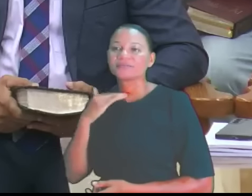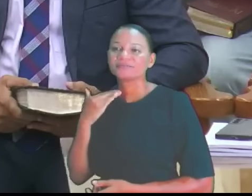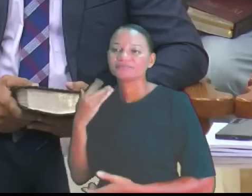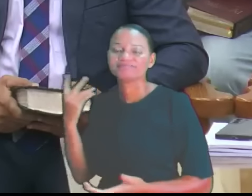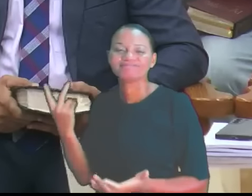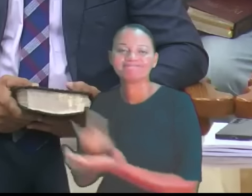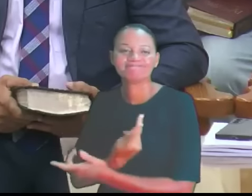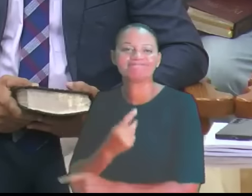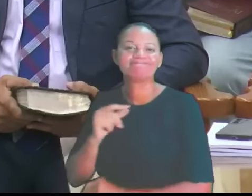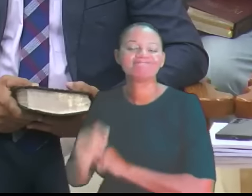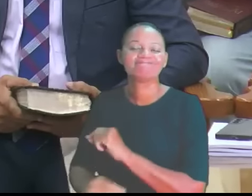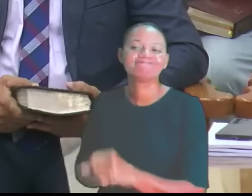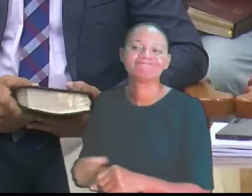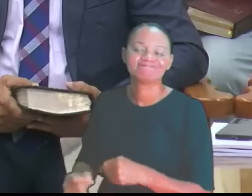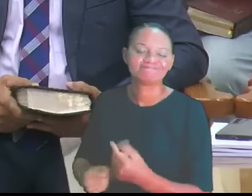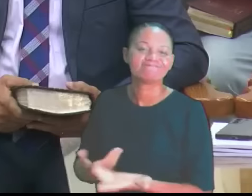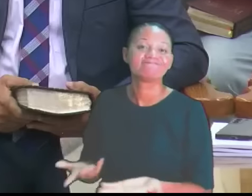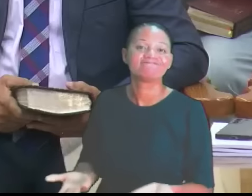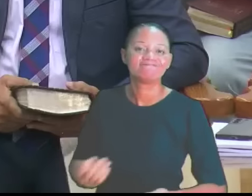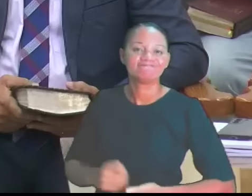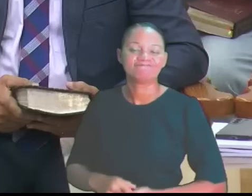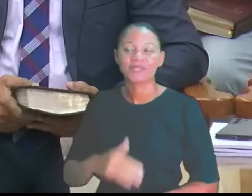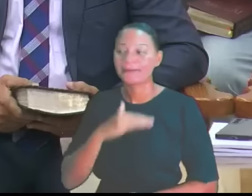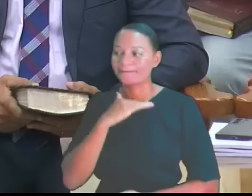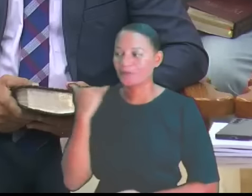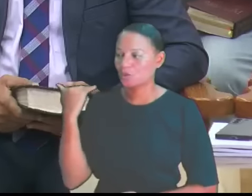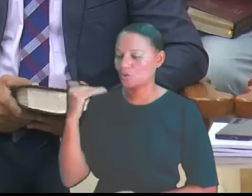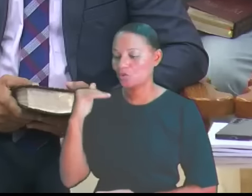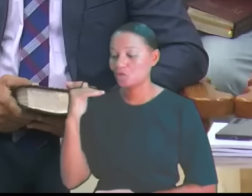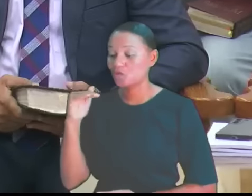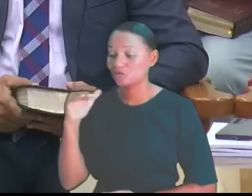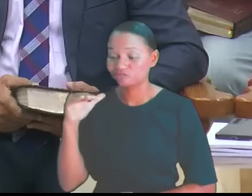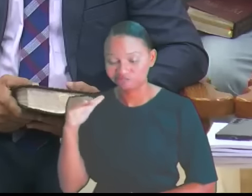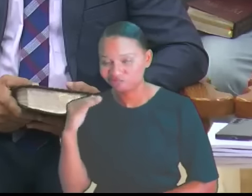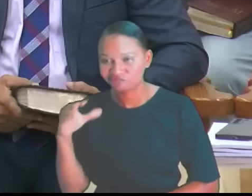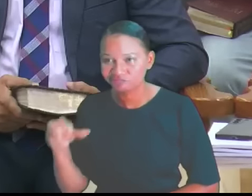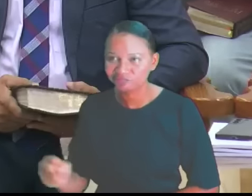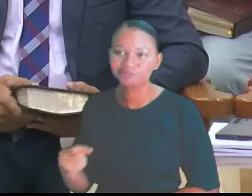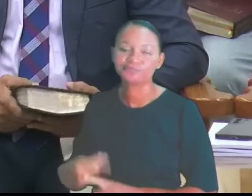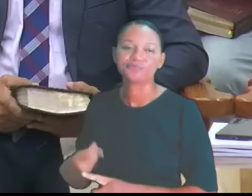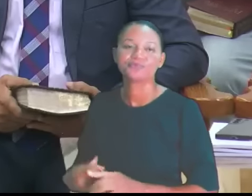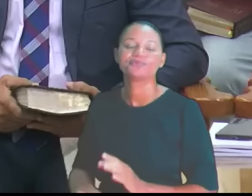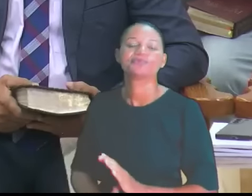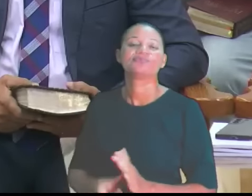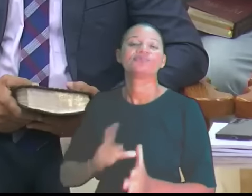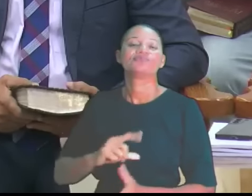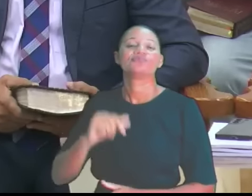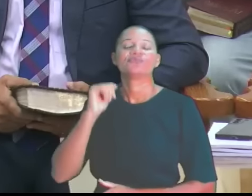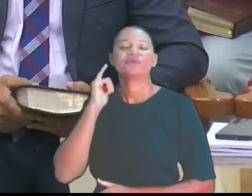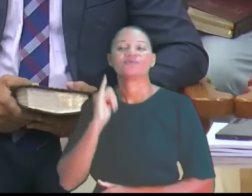morte. Vou levar o menino, porque ela já tinha dito que esse menino ia morrer.